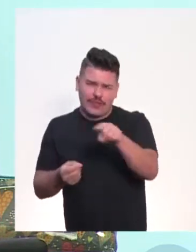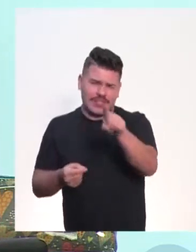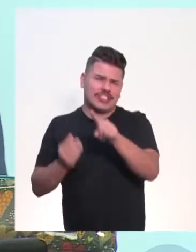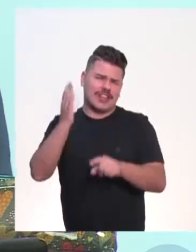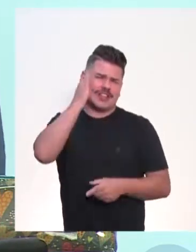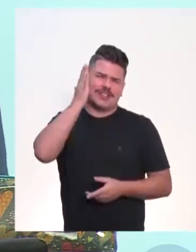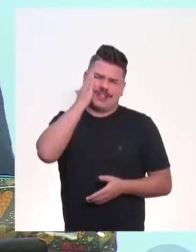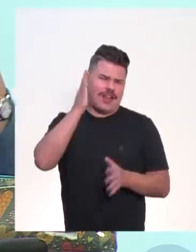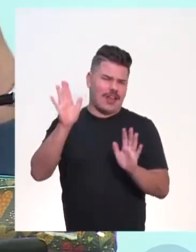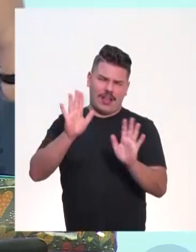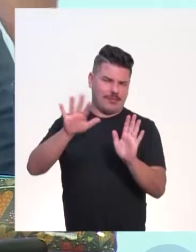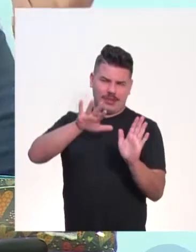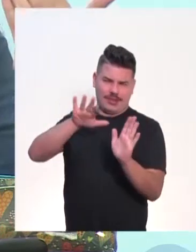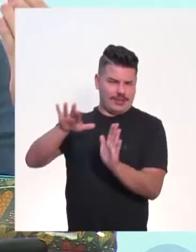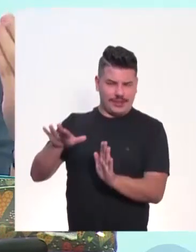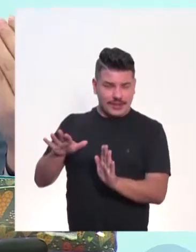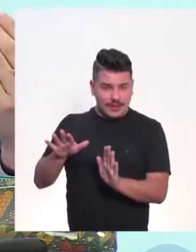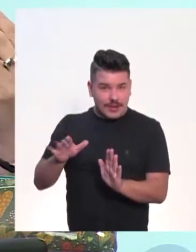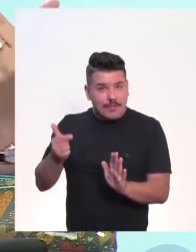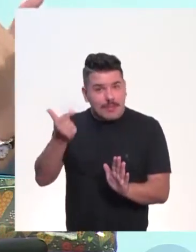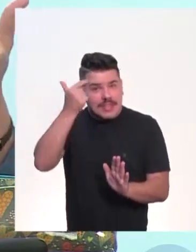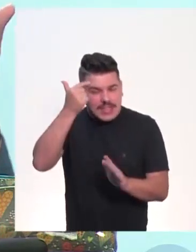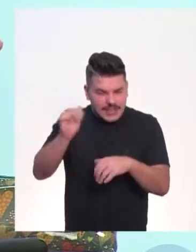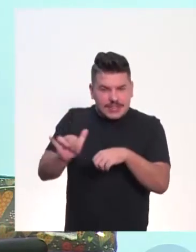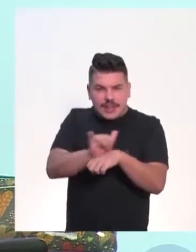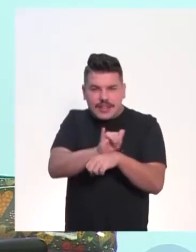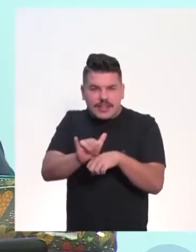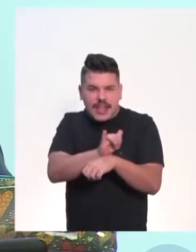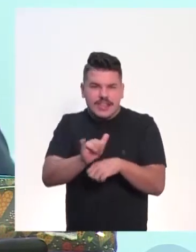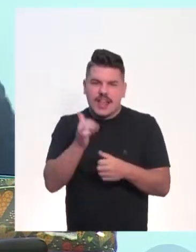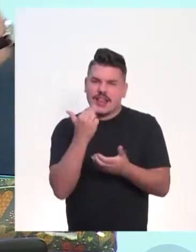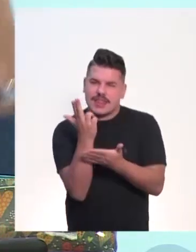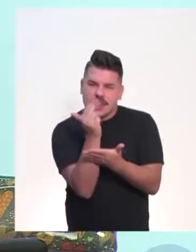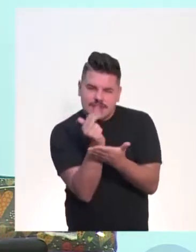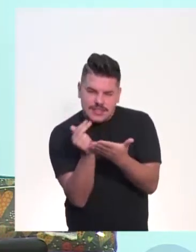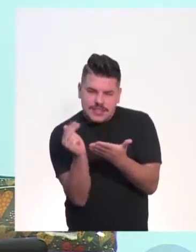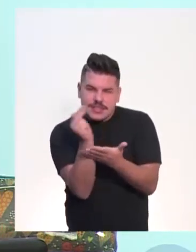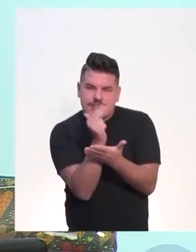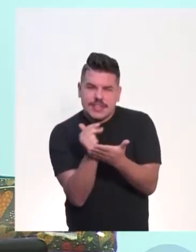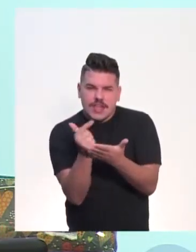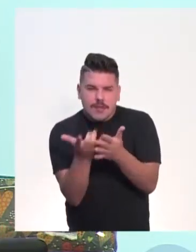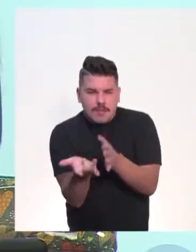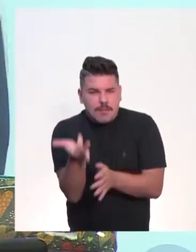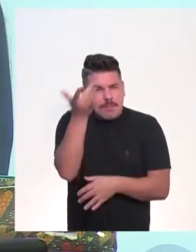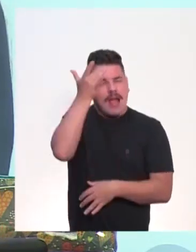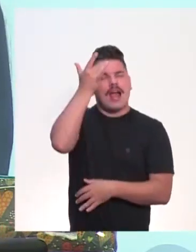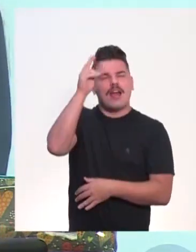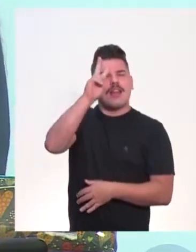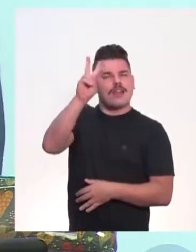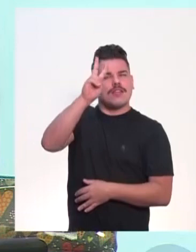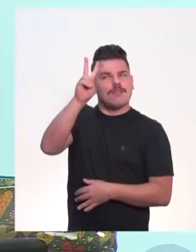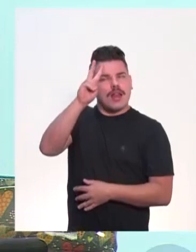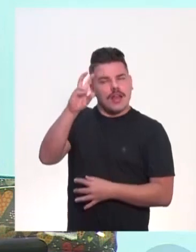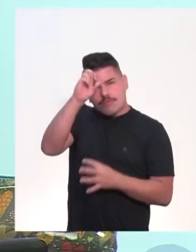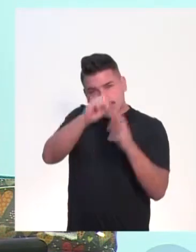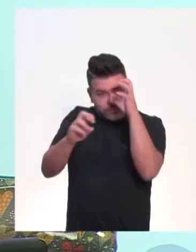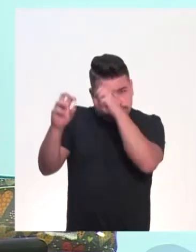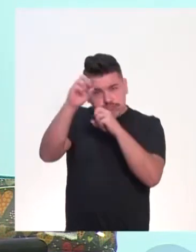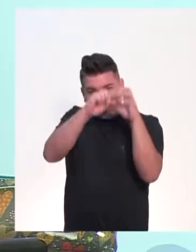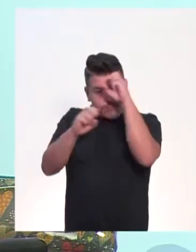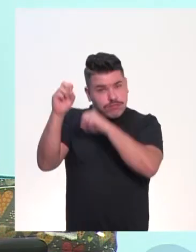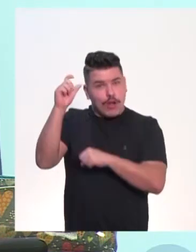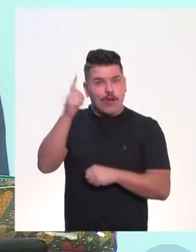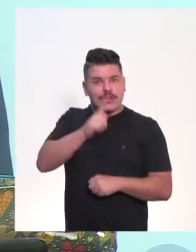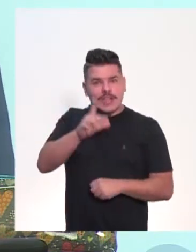Então, vamos pensar em criar algum esquema, um desenho que traga para a gente o que a gente está aprendendo naquela